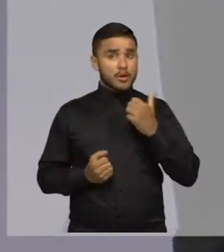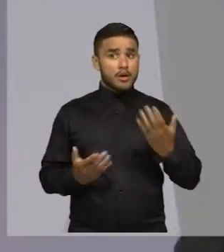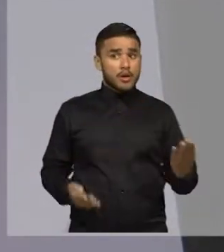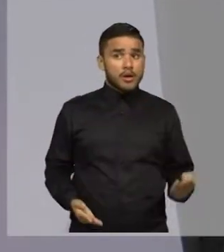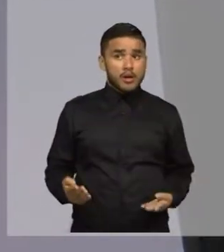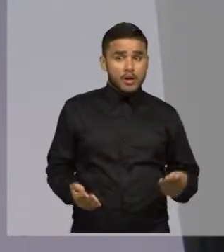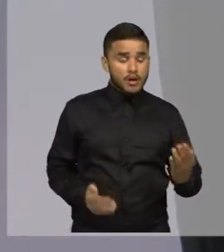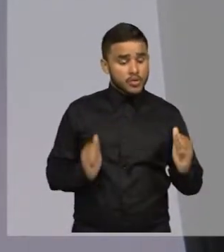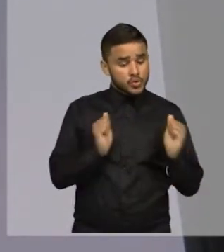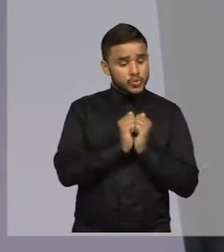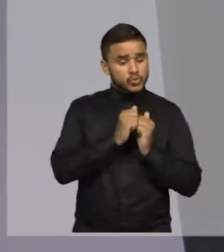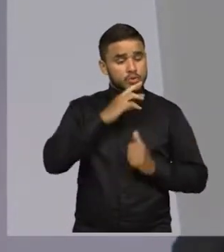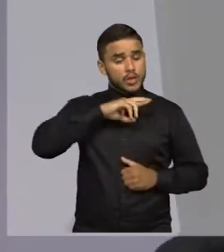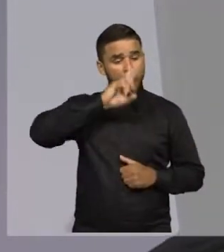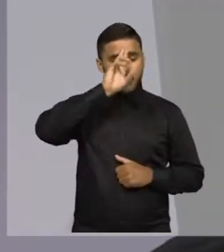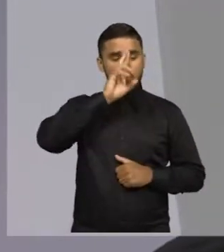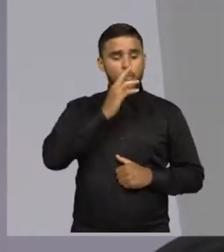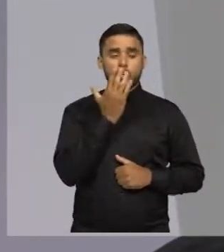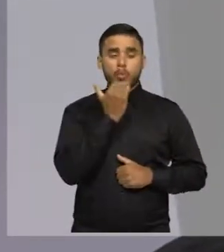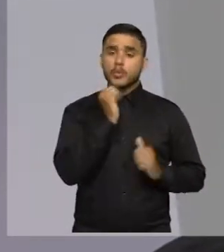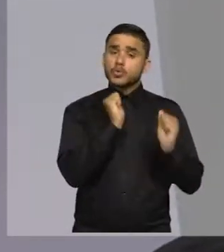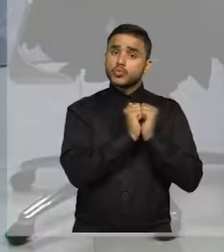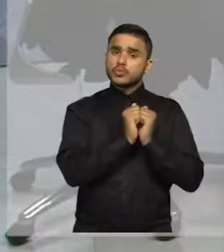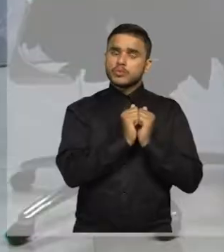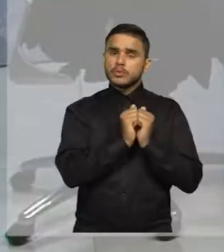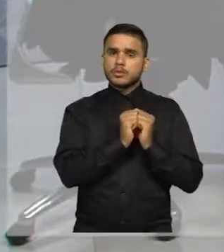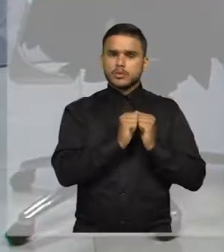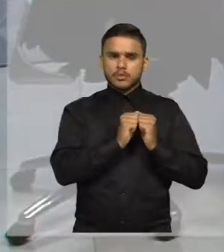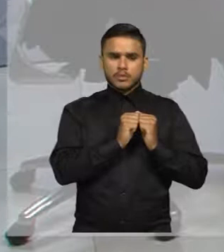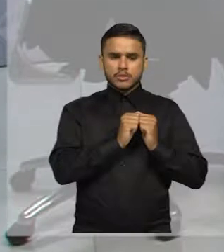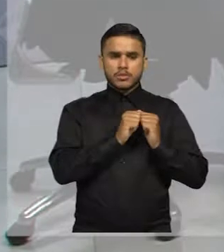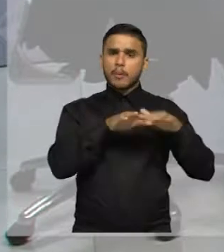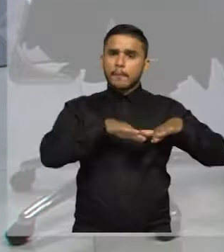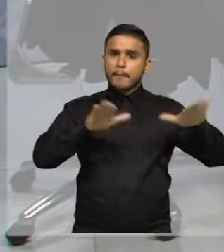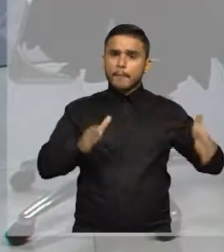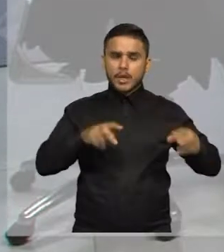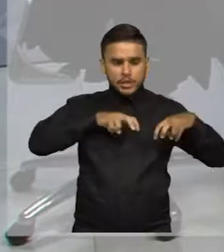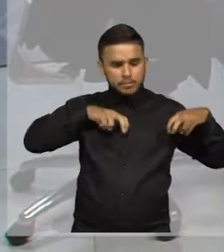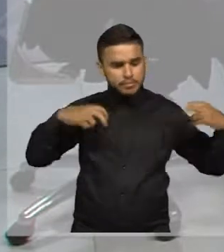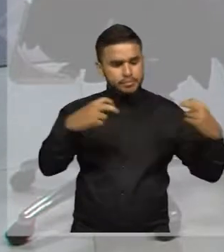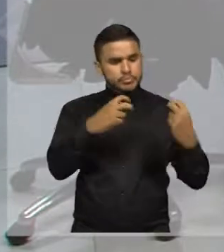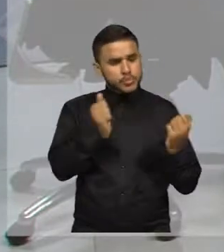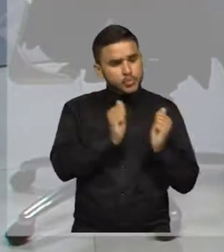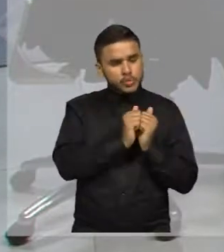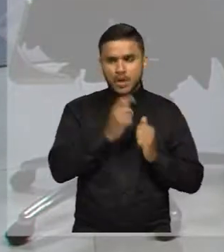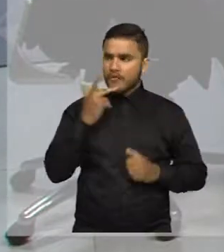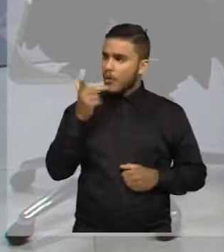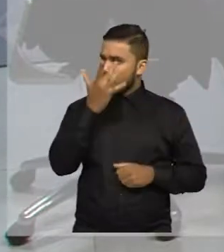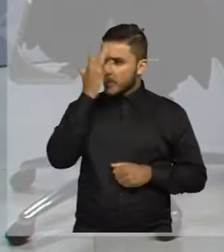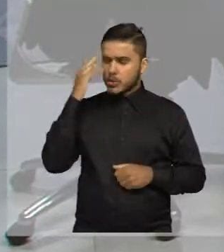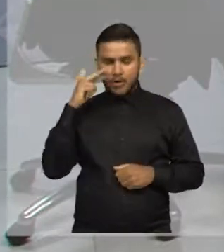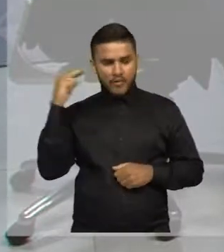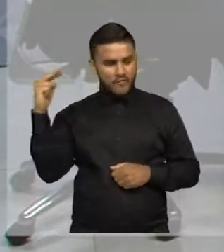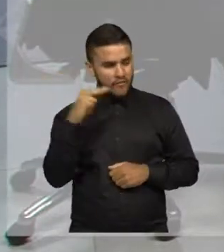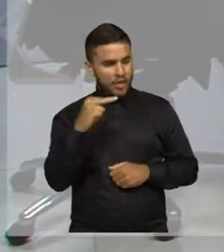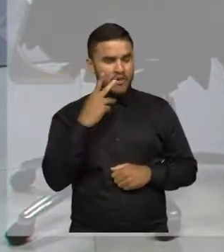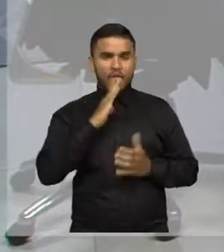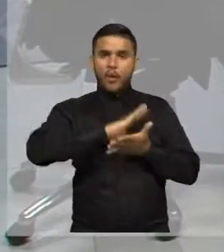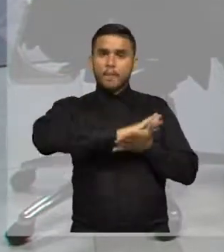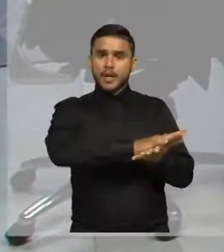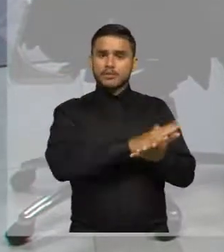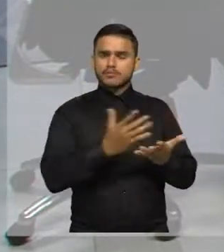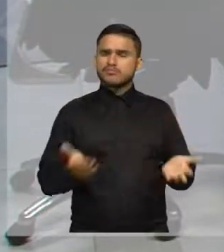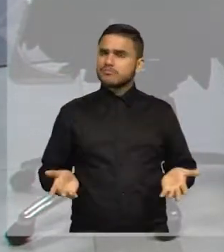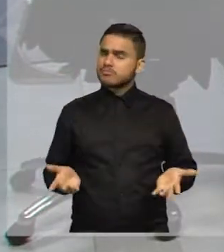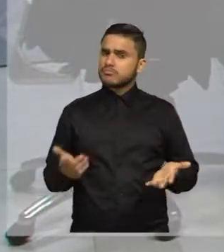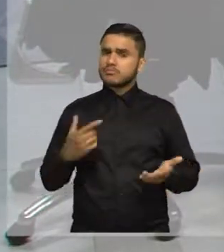empregada almoce na mesa com a gente, no almoço, no jantar, etc. Então, isso é um preconceito que vem